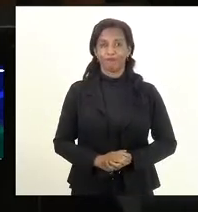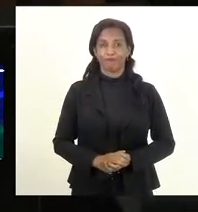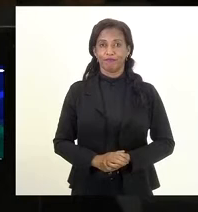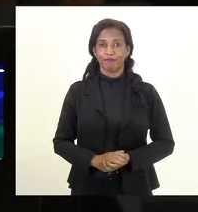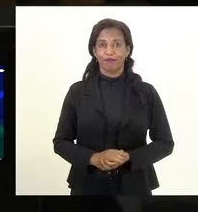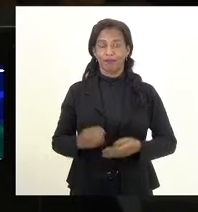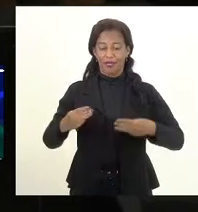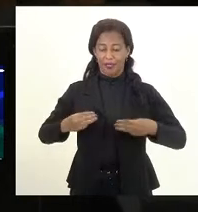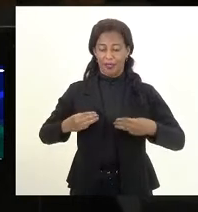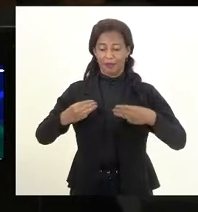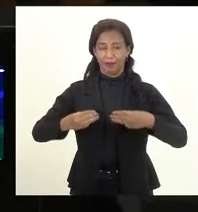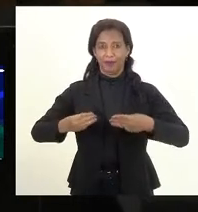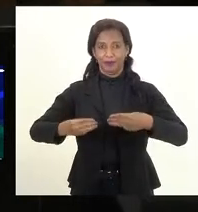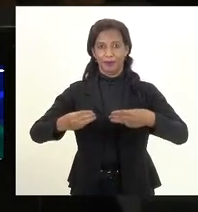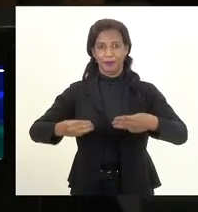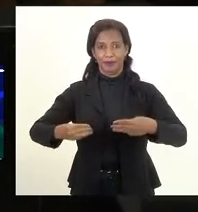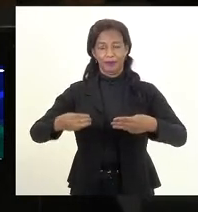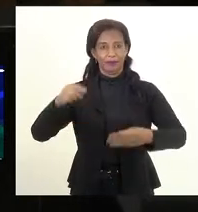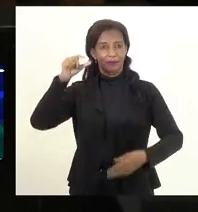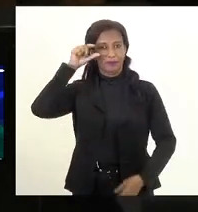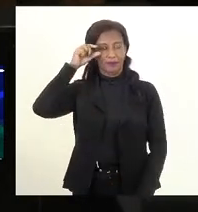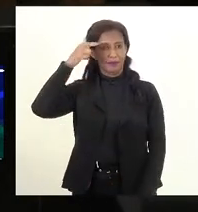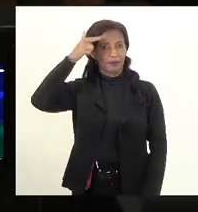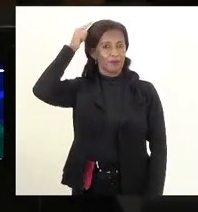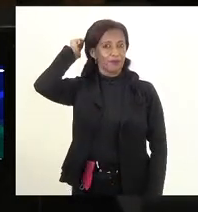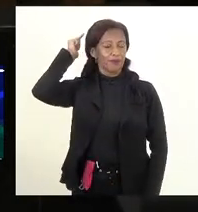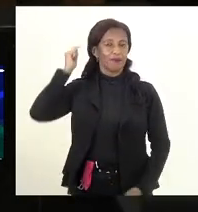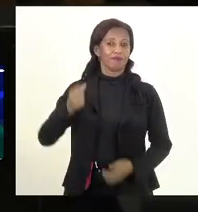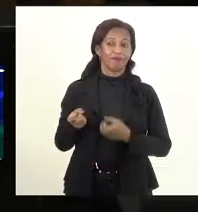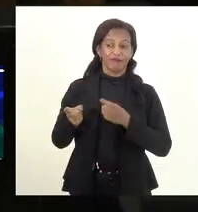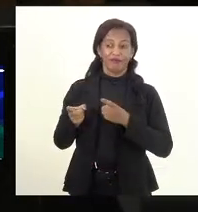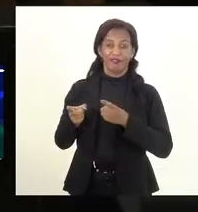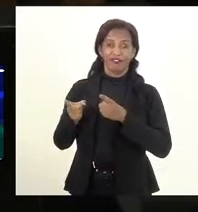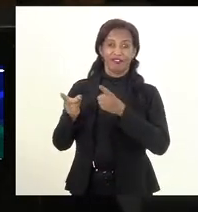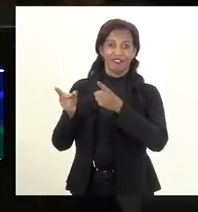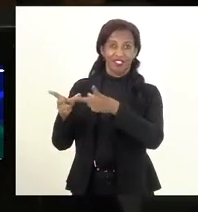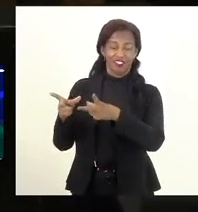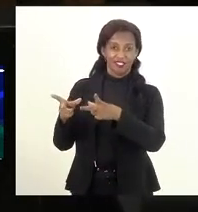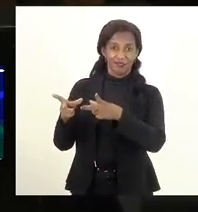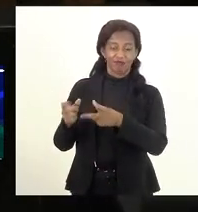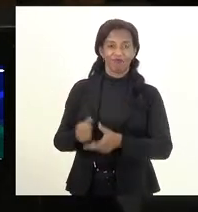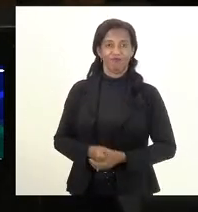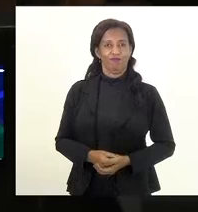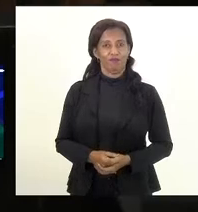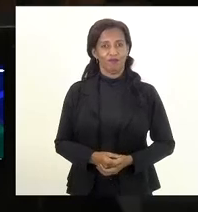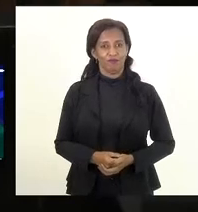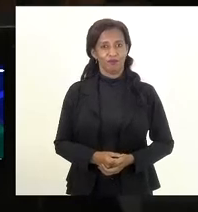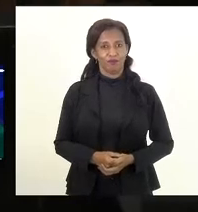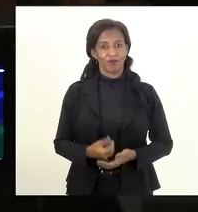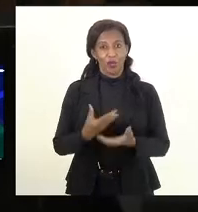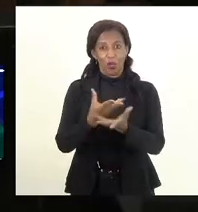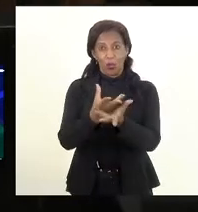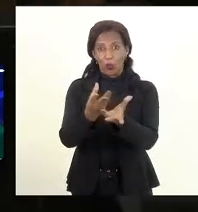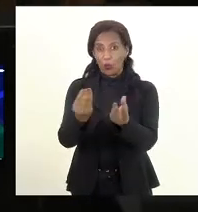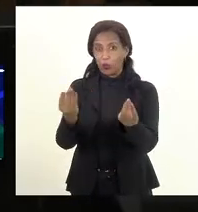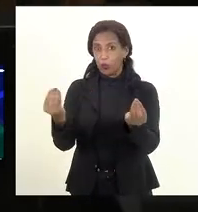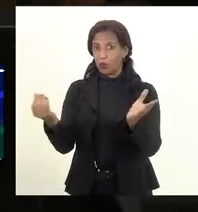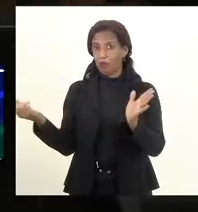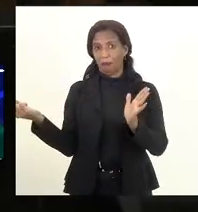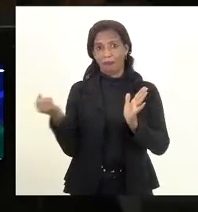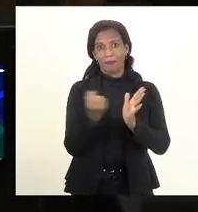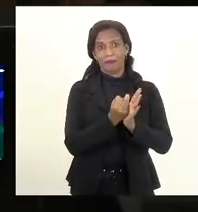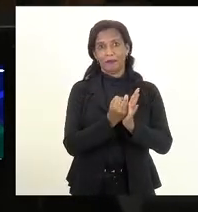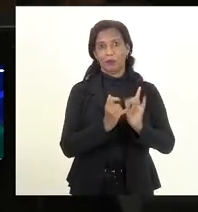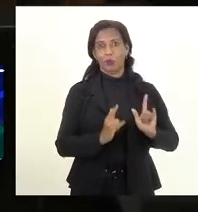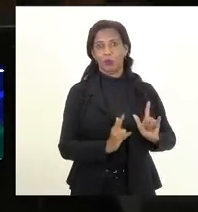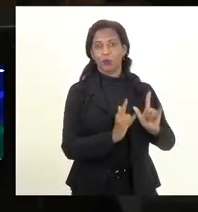Ministro Paulo Guedes de vender Há muitos Imóveis